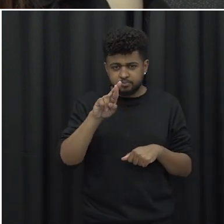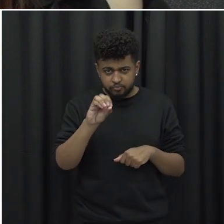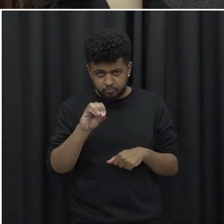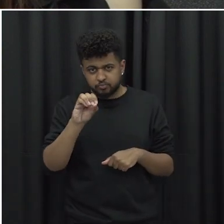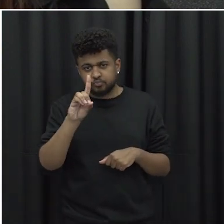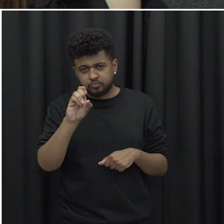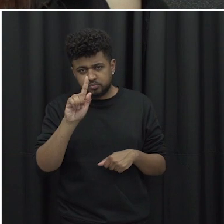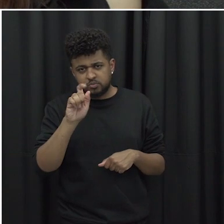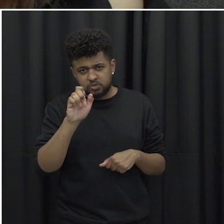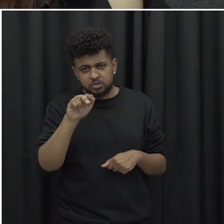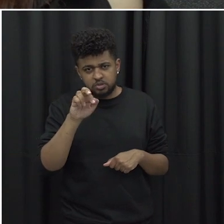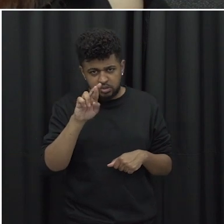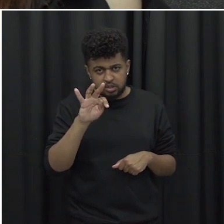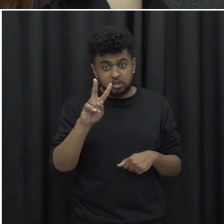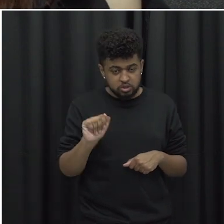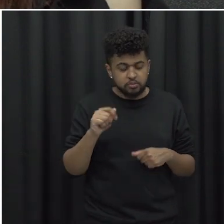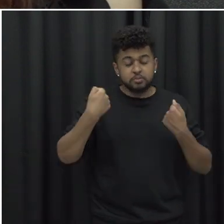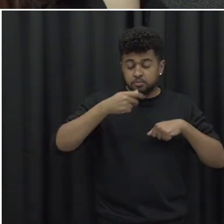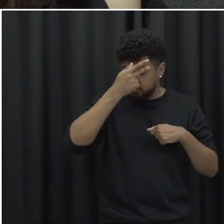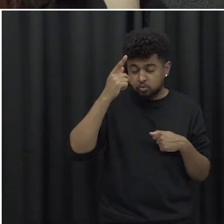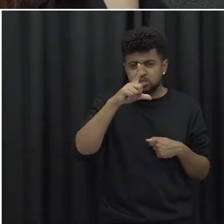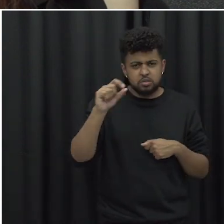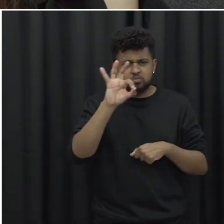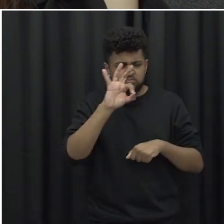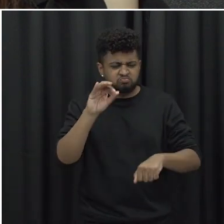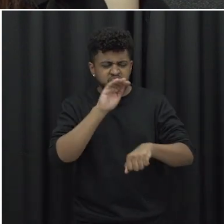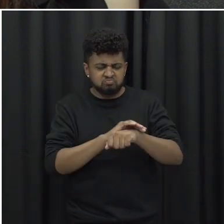qualquer melhora que esse paciente tenha já é um grande